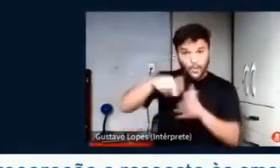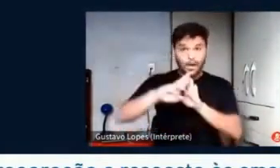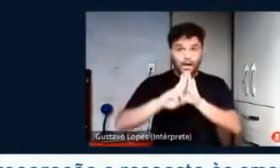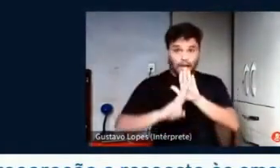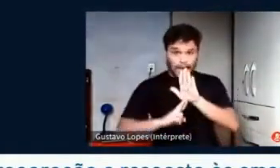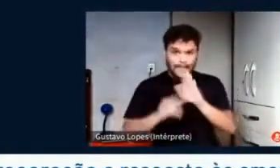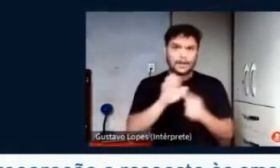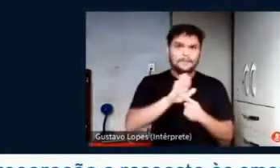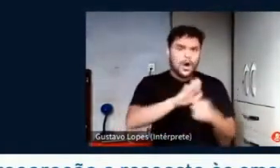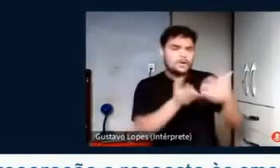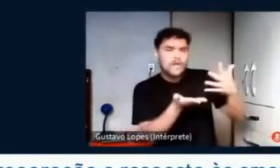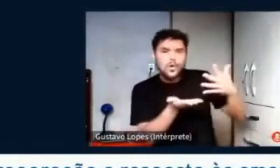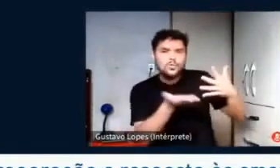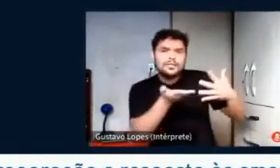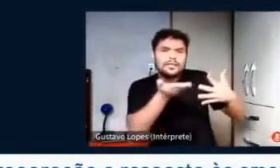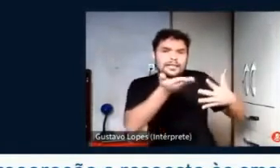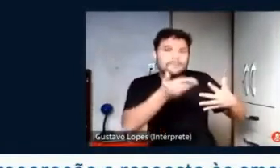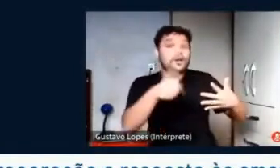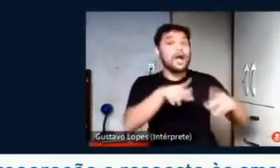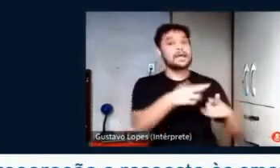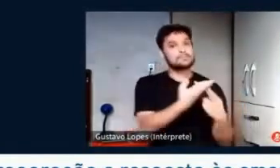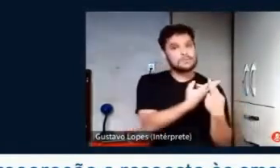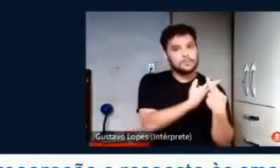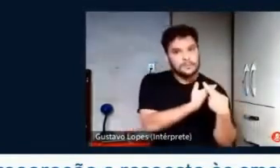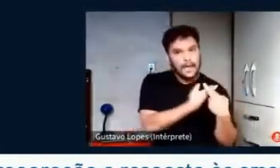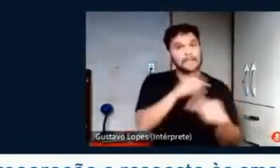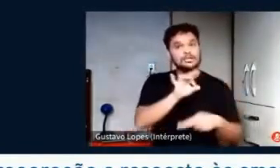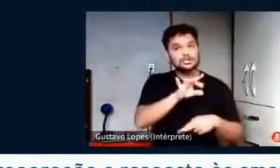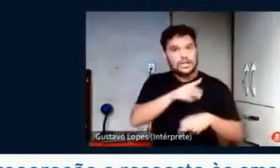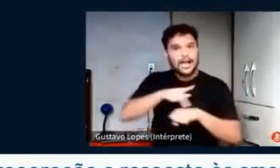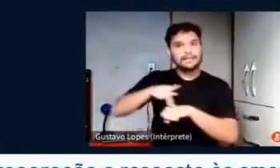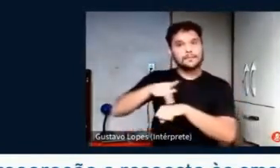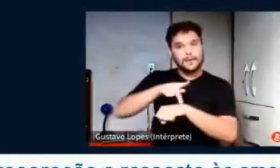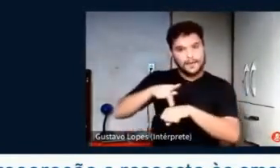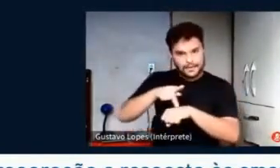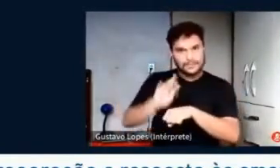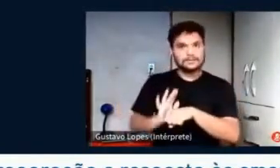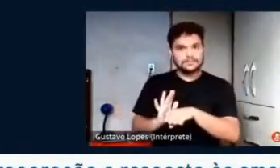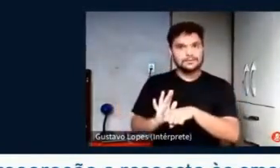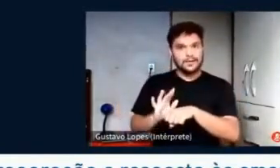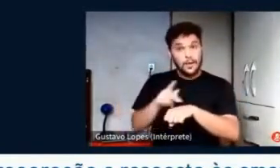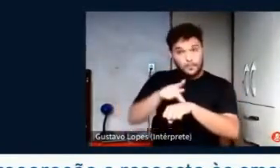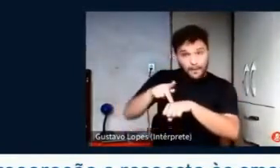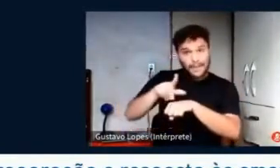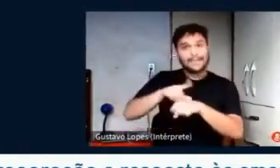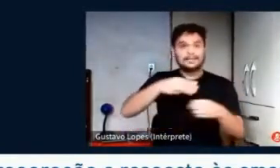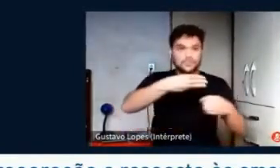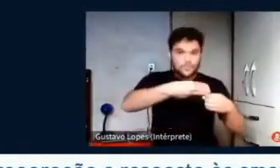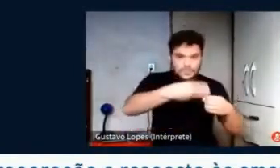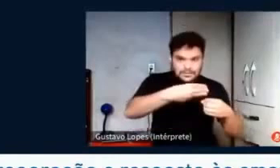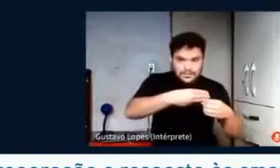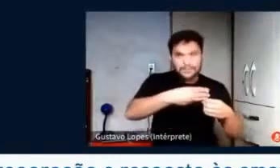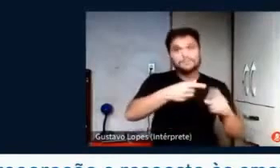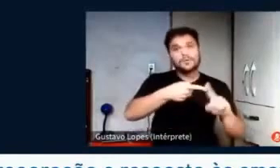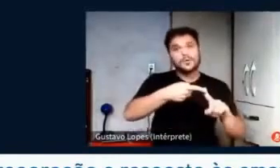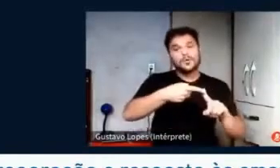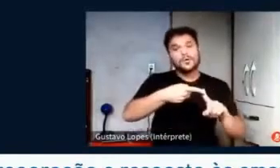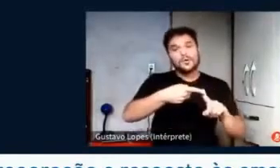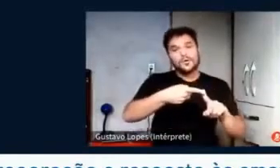níveis e a responsabilidade de cada ente federado. O Estado tem sua responsabilidade, o município e